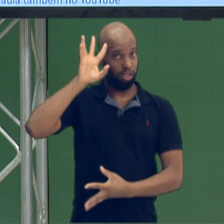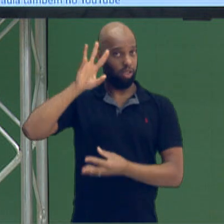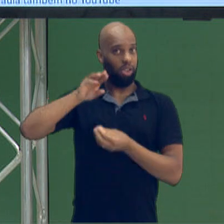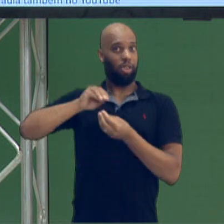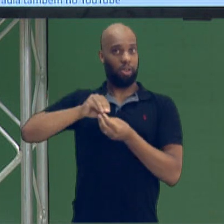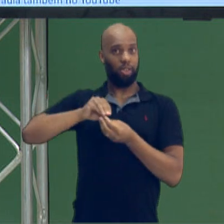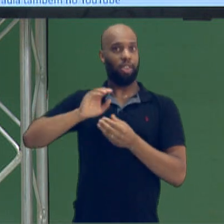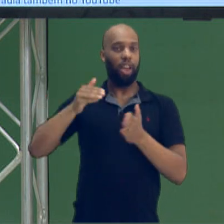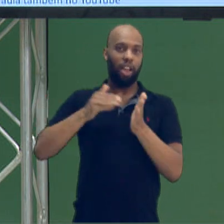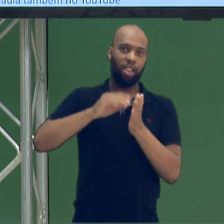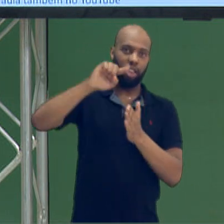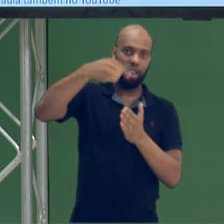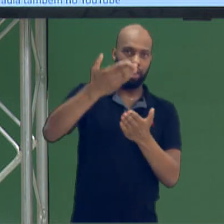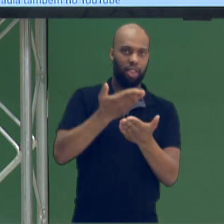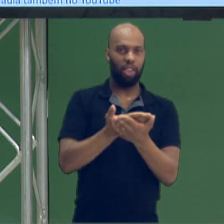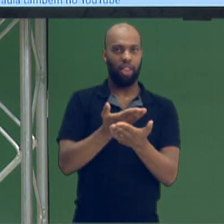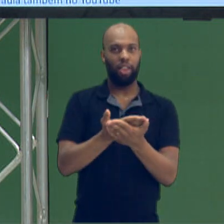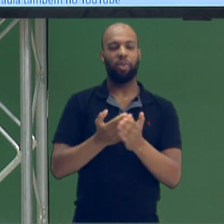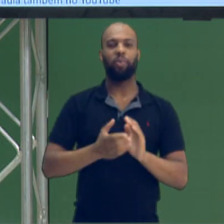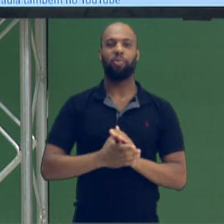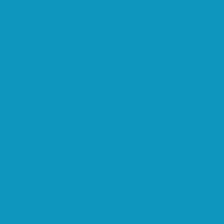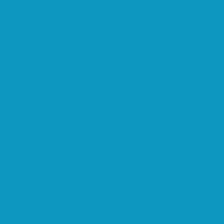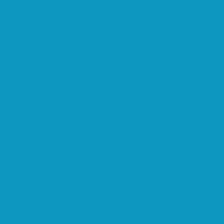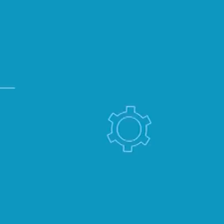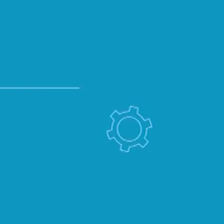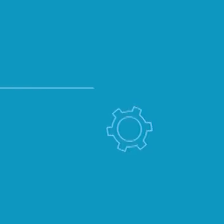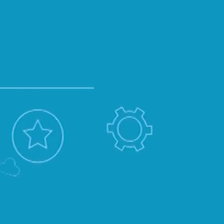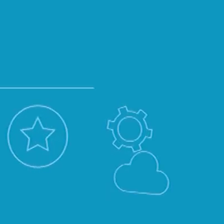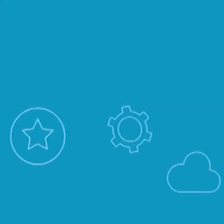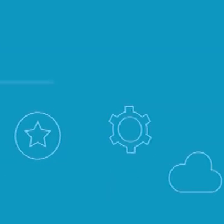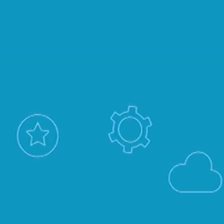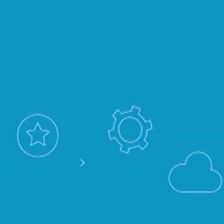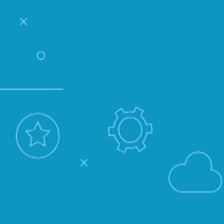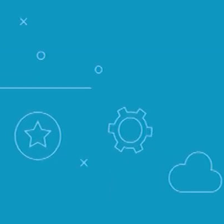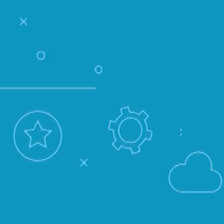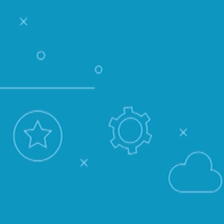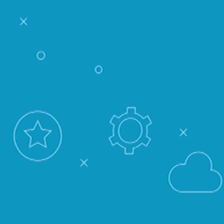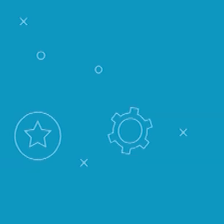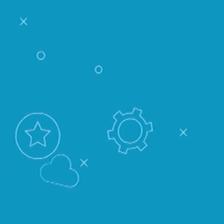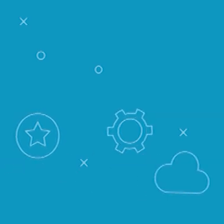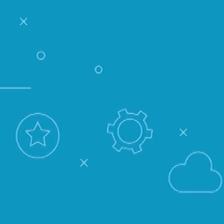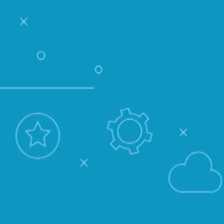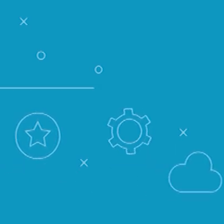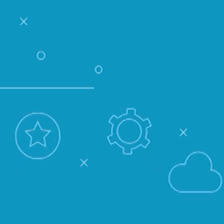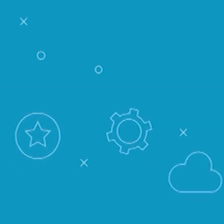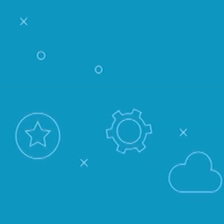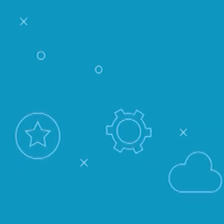entendido e até breve!